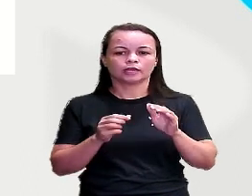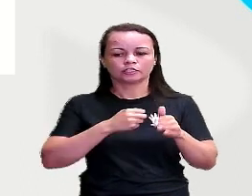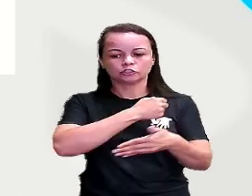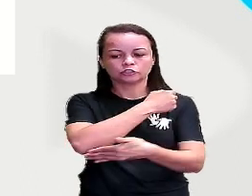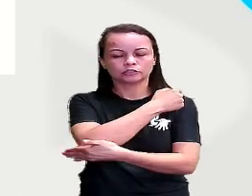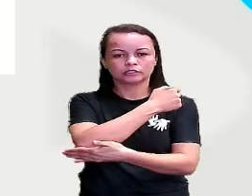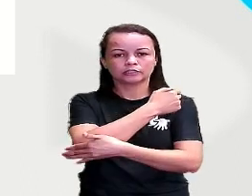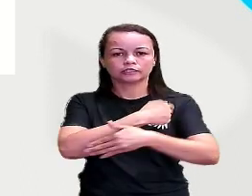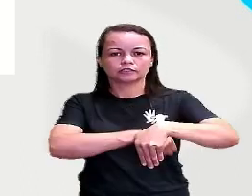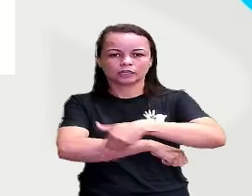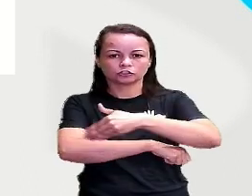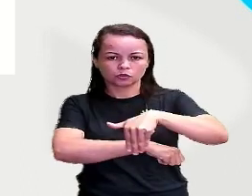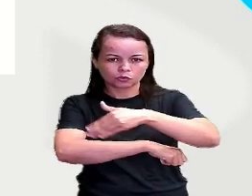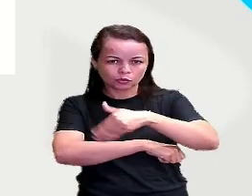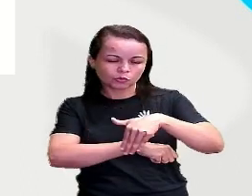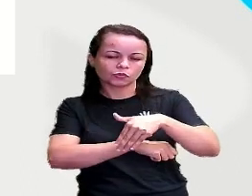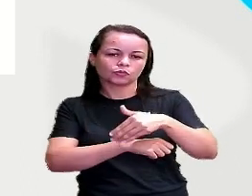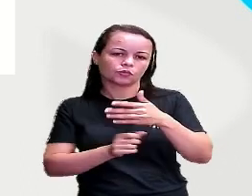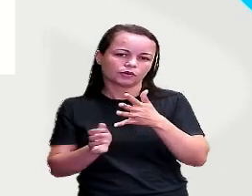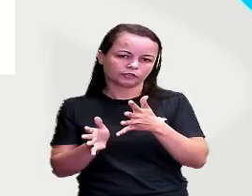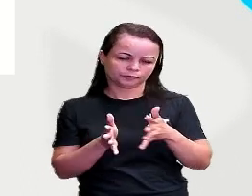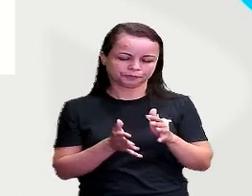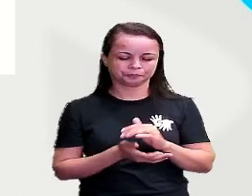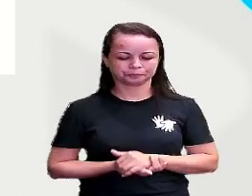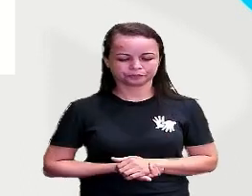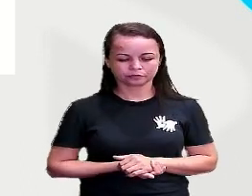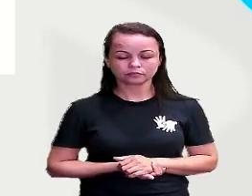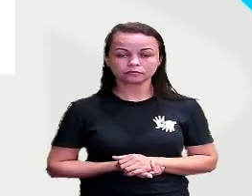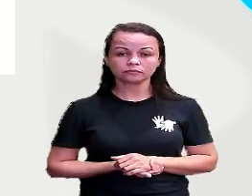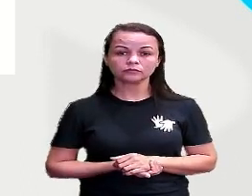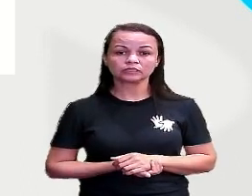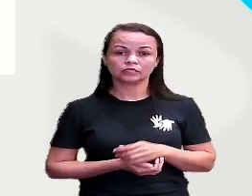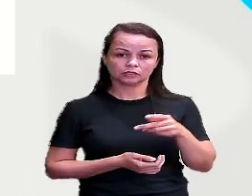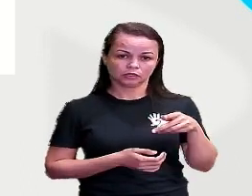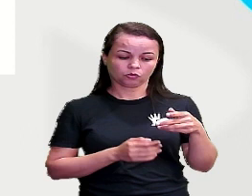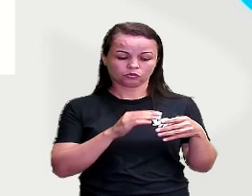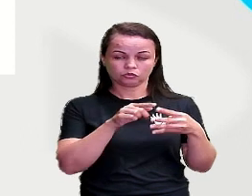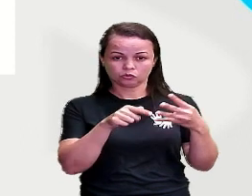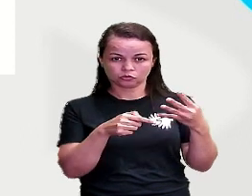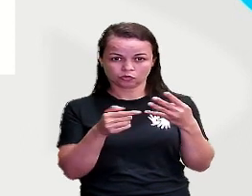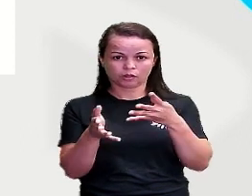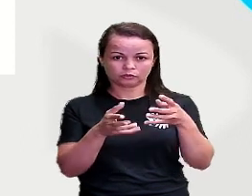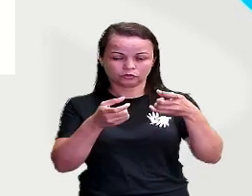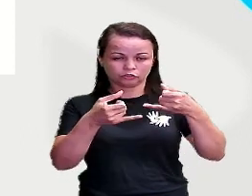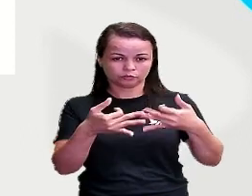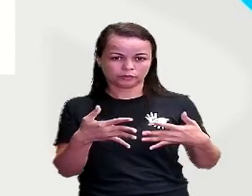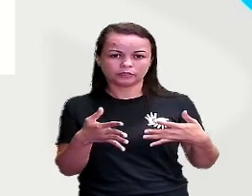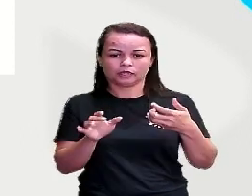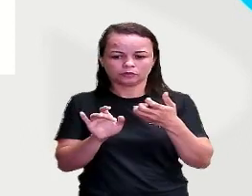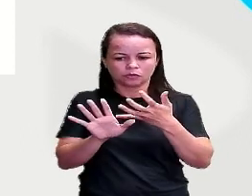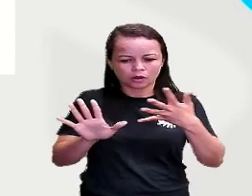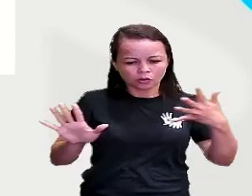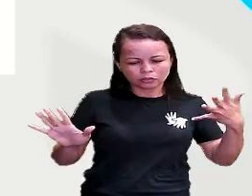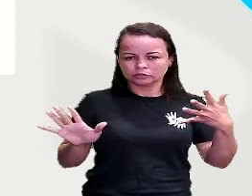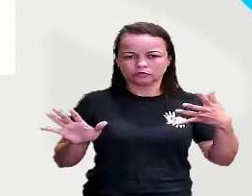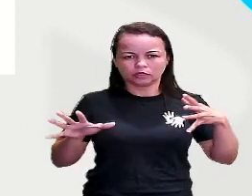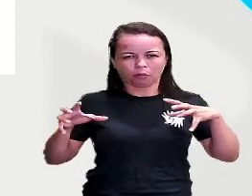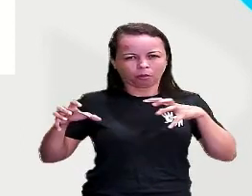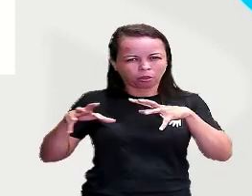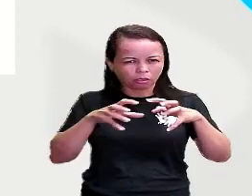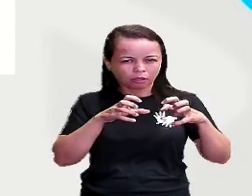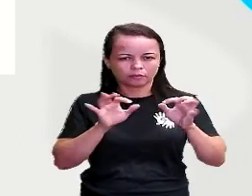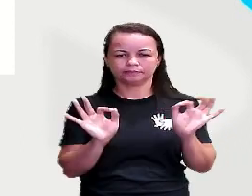Francisco Otaviano e Nossa Senhora de Copacabana. Segundo eles, apesar do movimento intenso, não está havendo